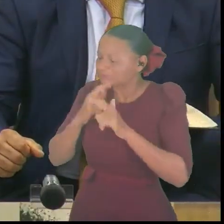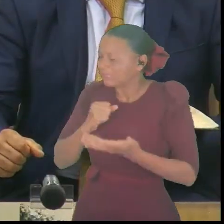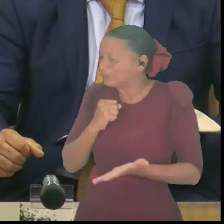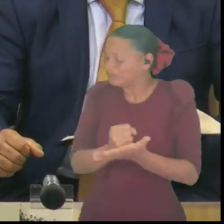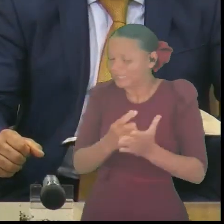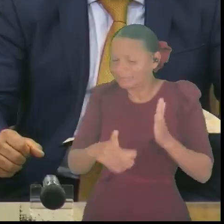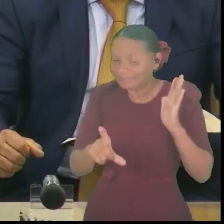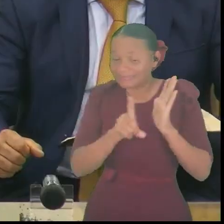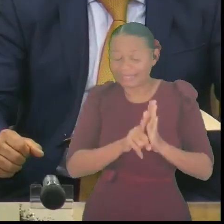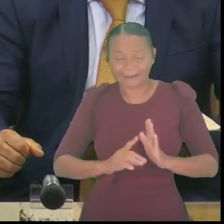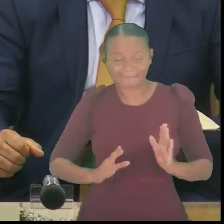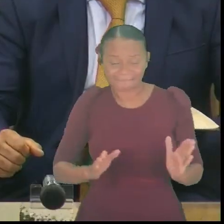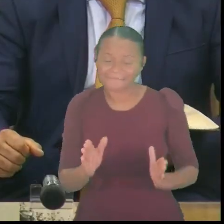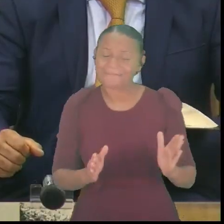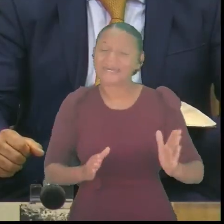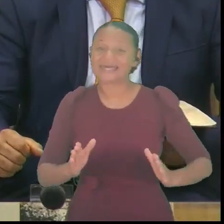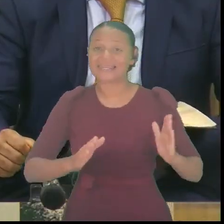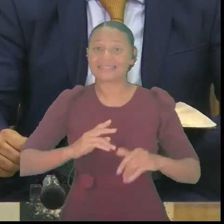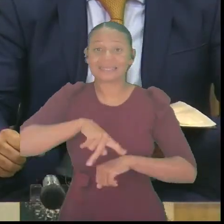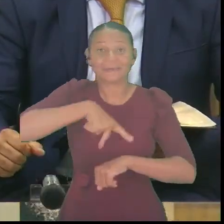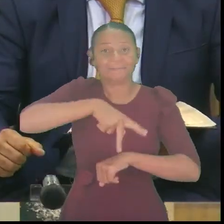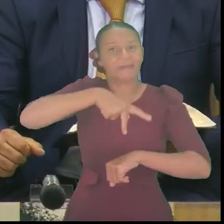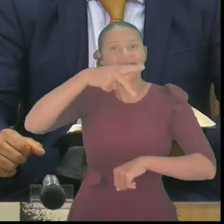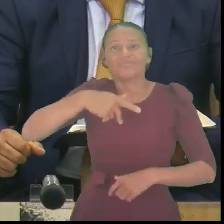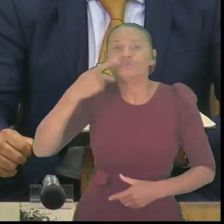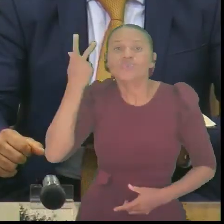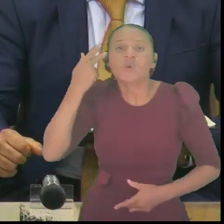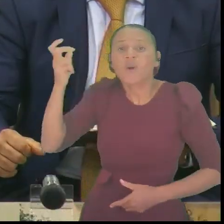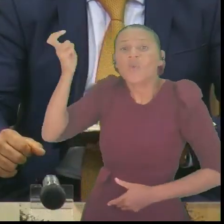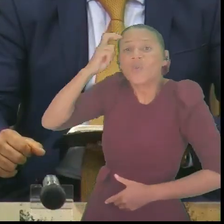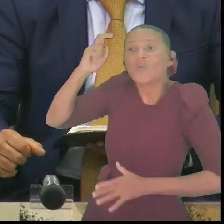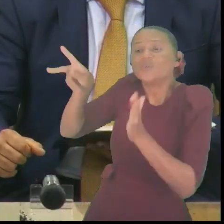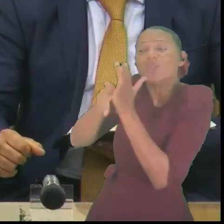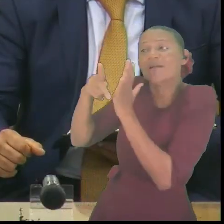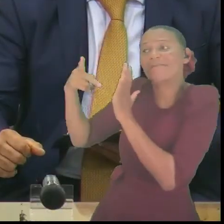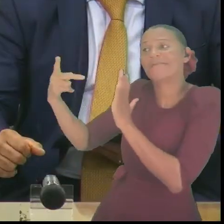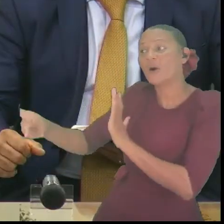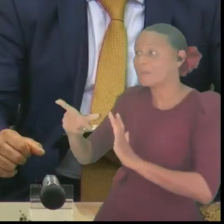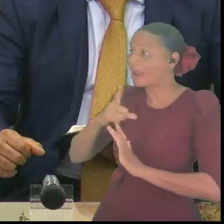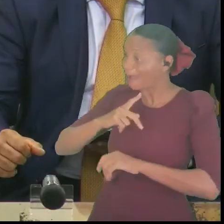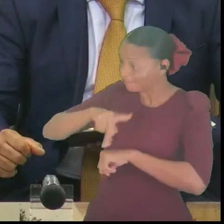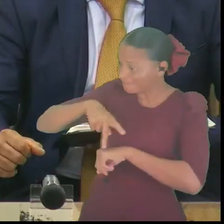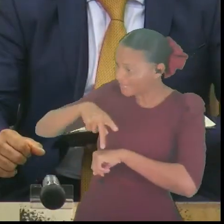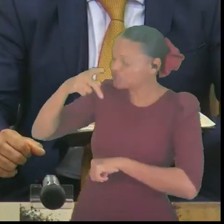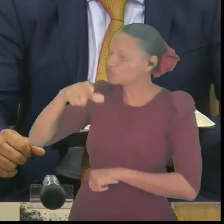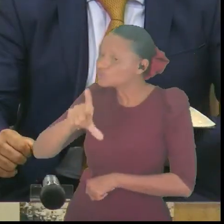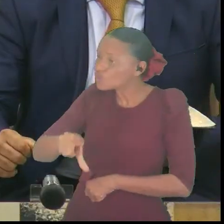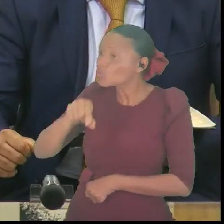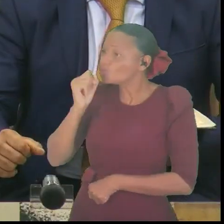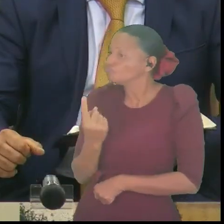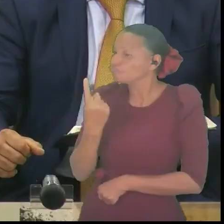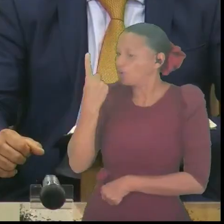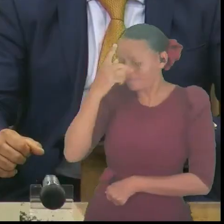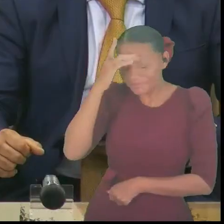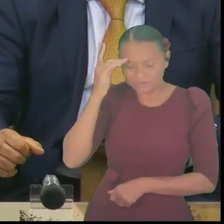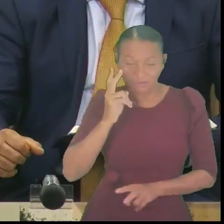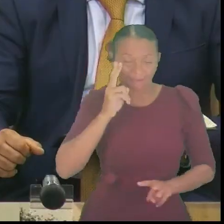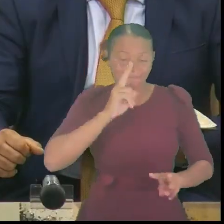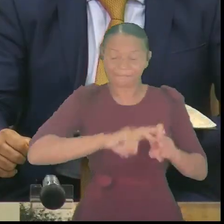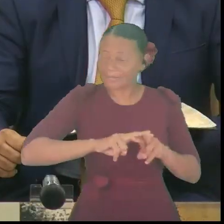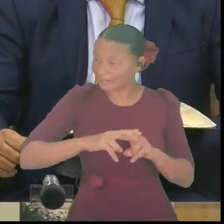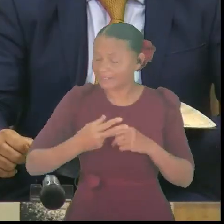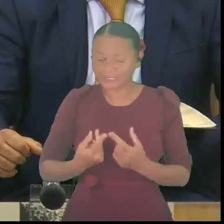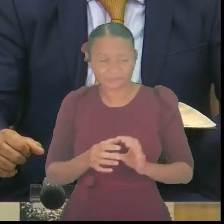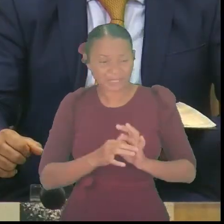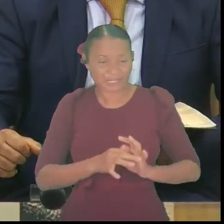da Páscoa, era natural que um preso condenado pudesse ser solto, e então ele mandou trazer Barrabás e